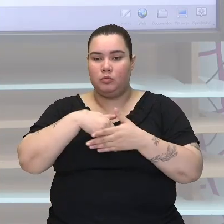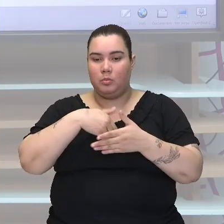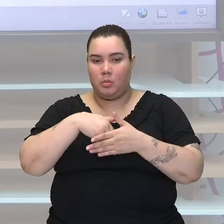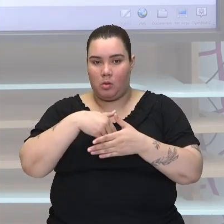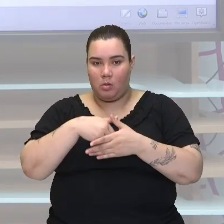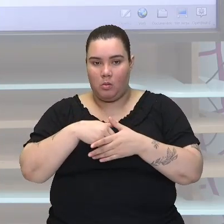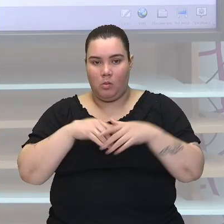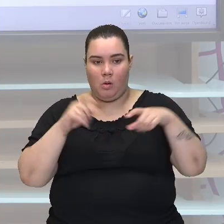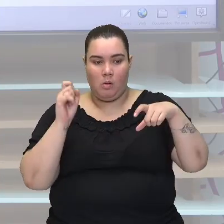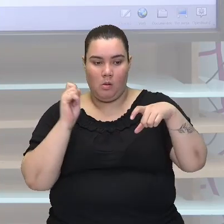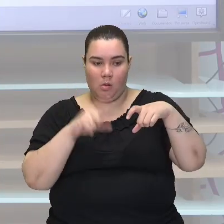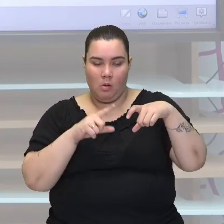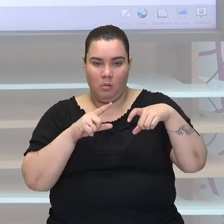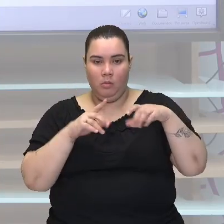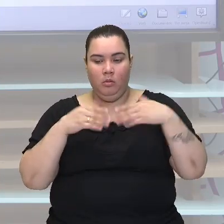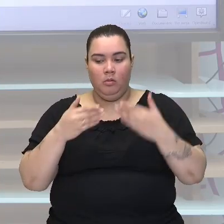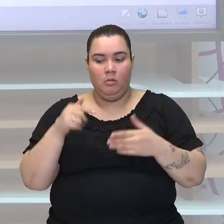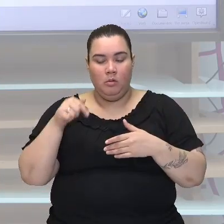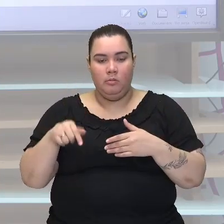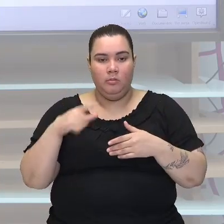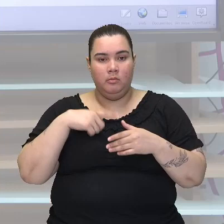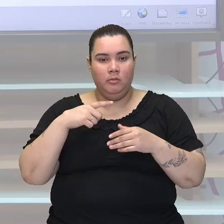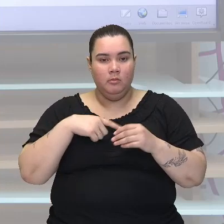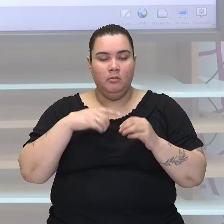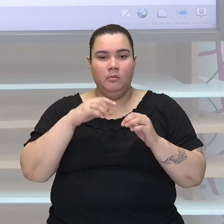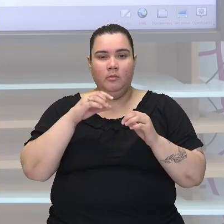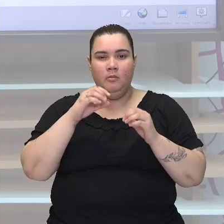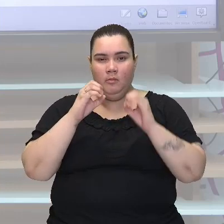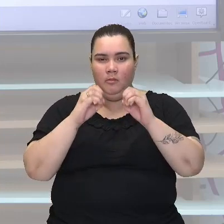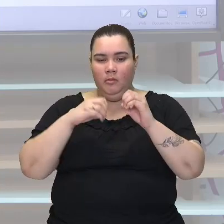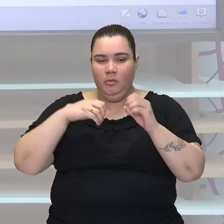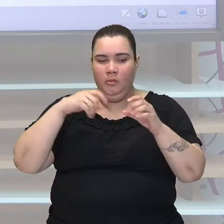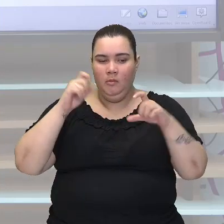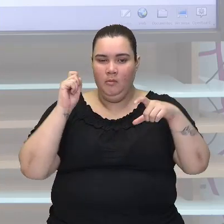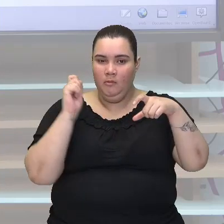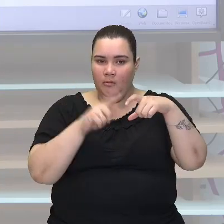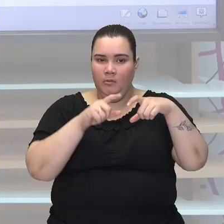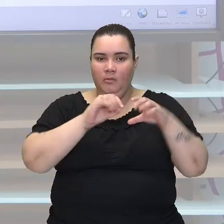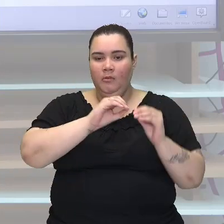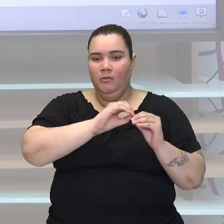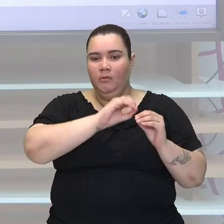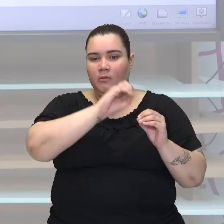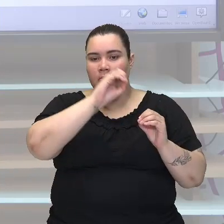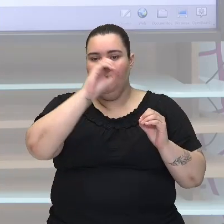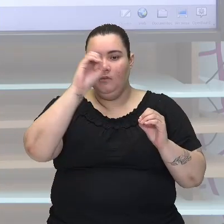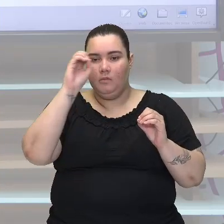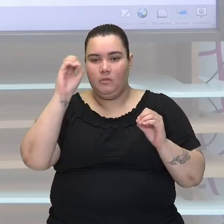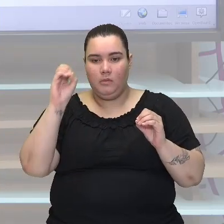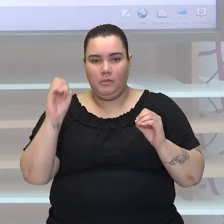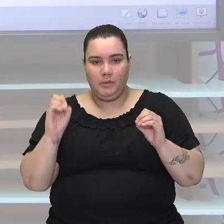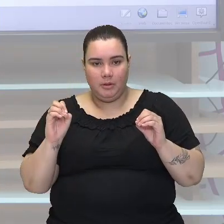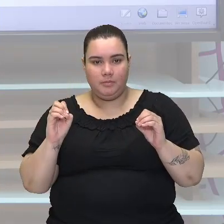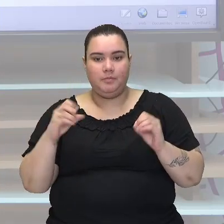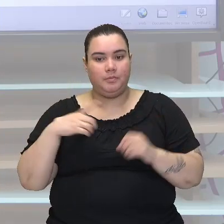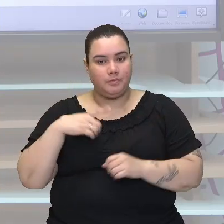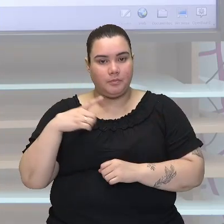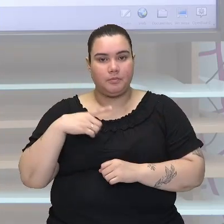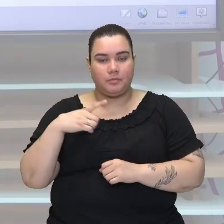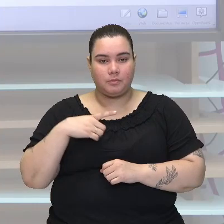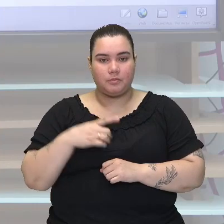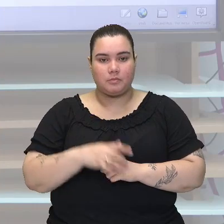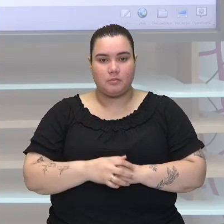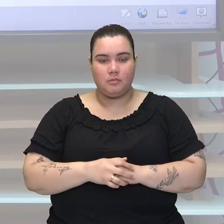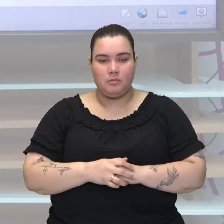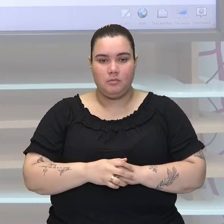bola, né, ela faz aquela curva, né? Ela sobe, né? Ela acelera,